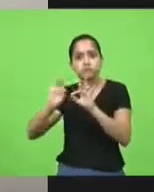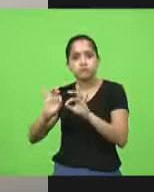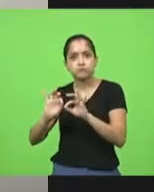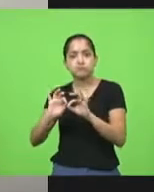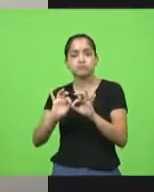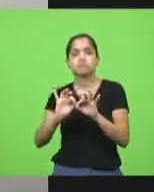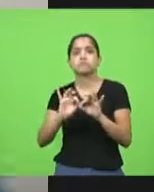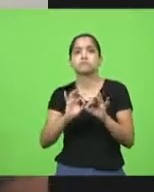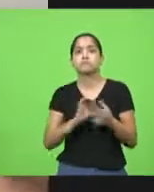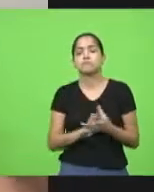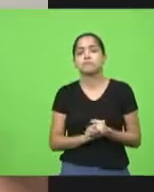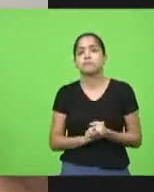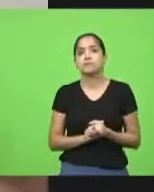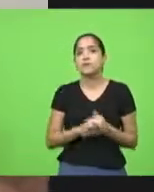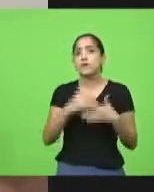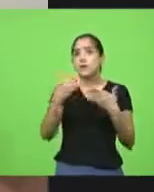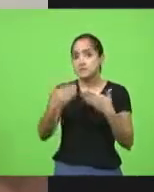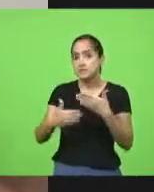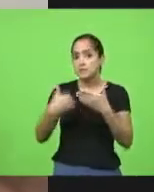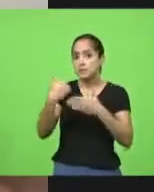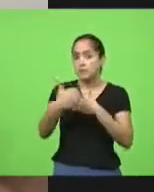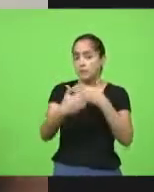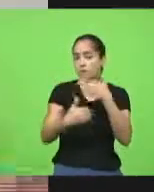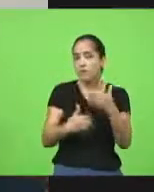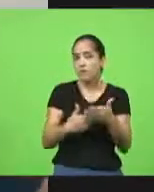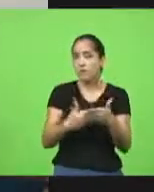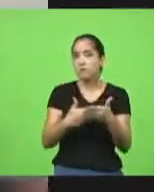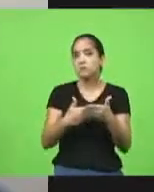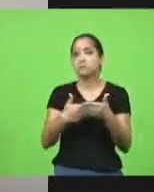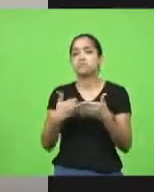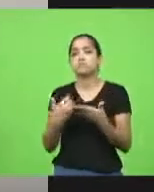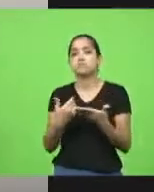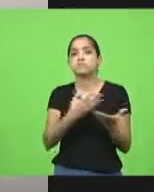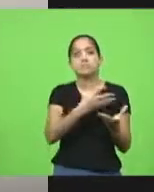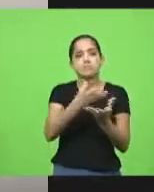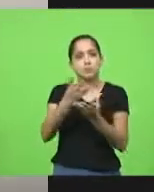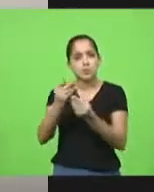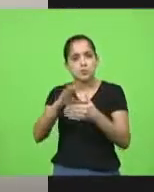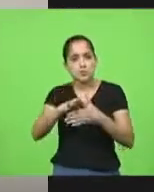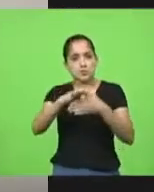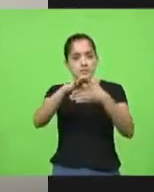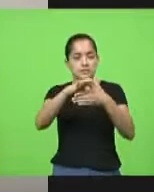decisão. E assim foram inúmeras lideranças